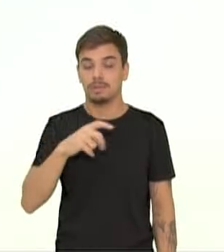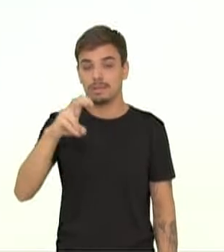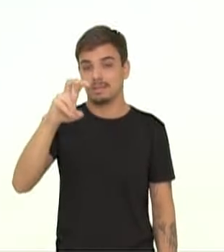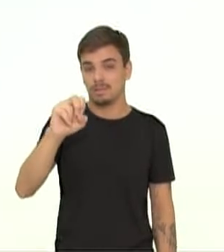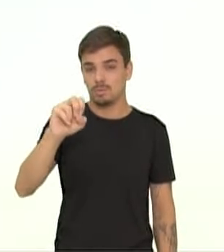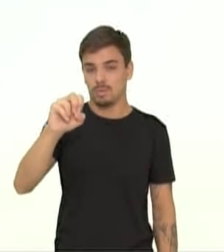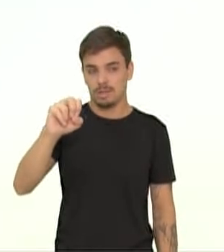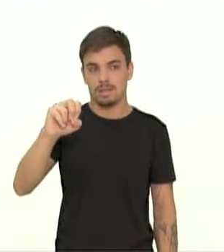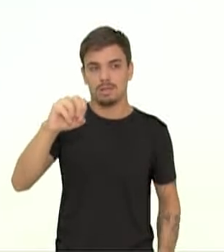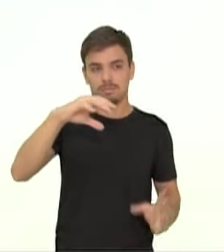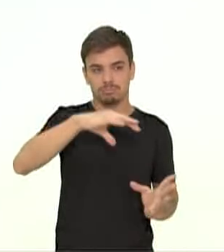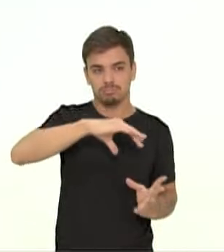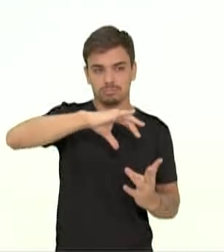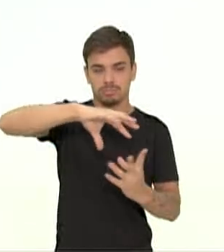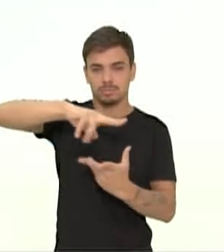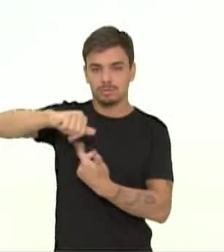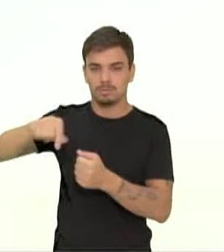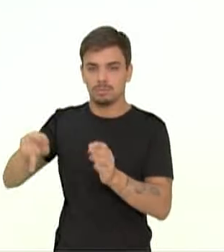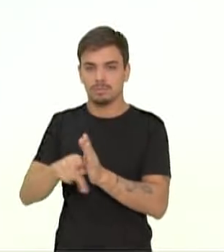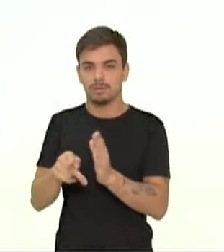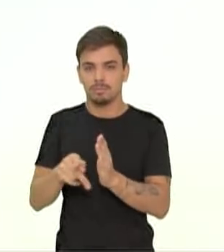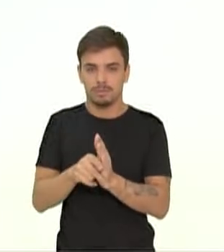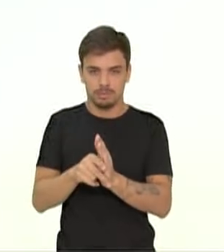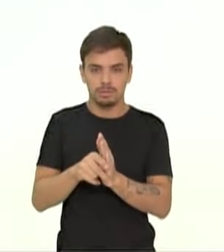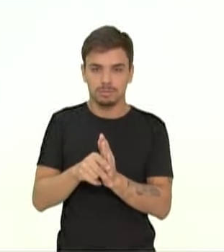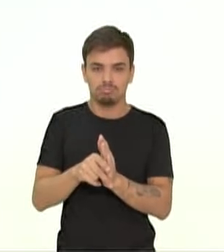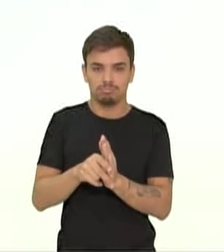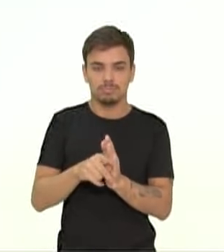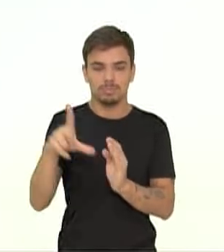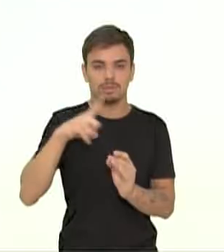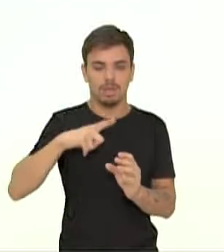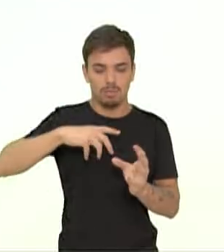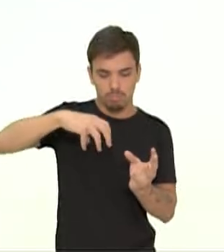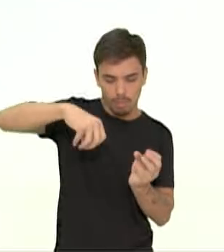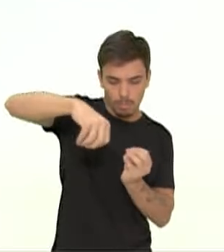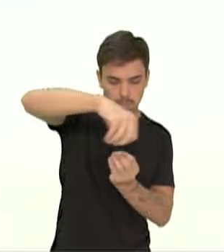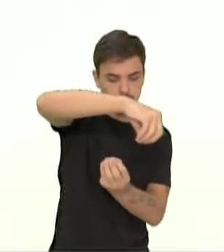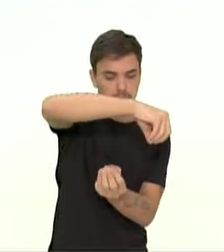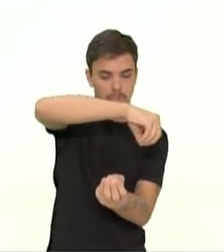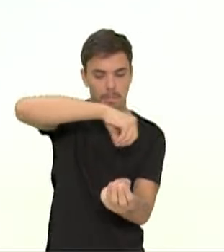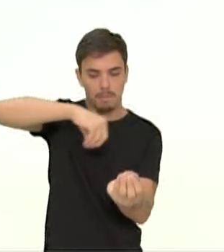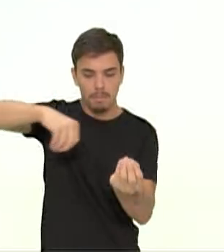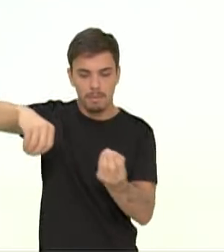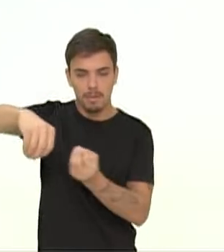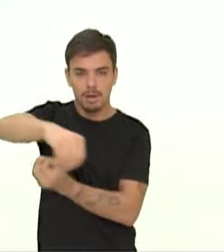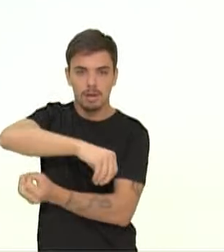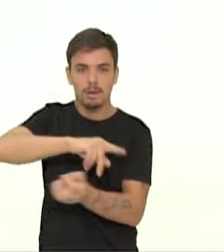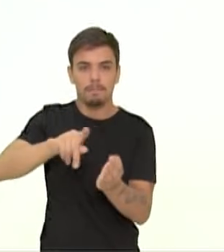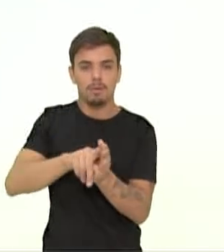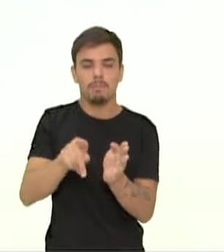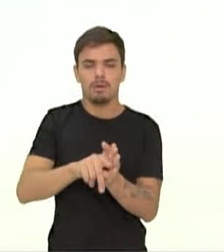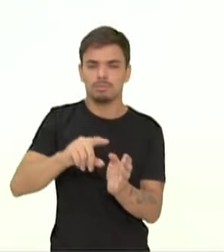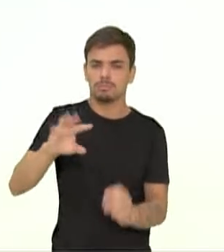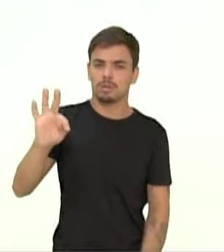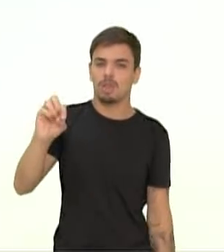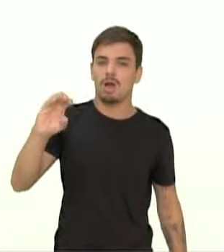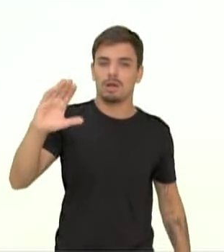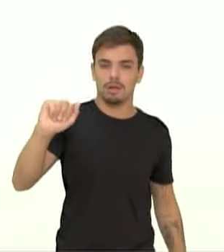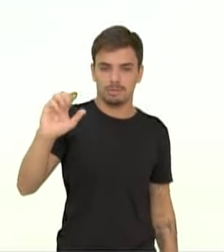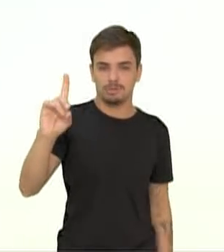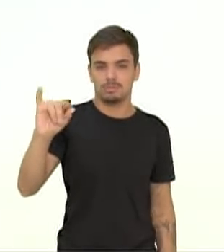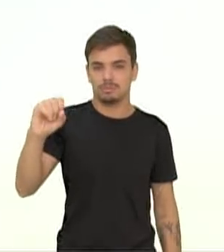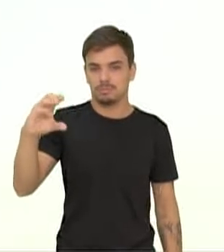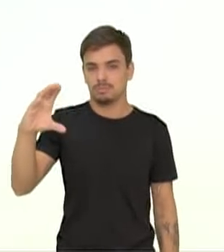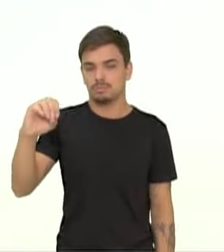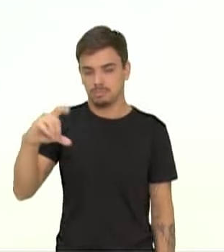50 globos terrestres que rodopiam em órbita sobre 50 toca-discos distribuídos por todo o espaço